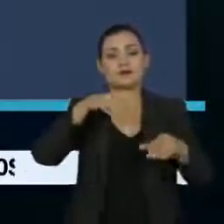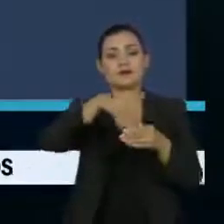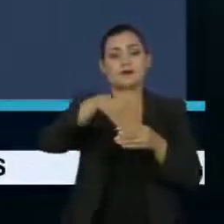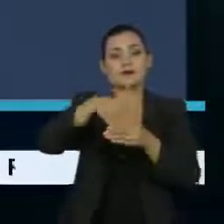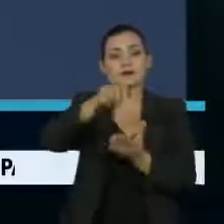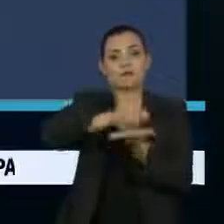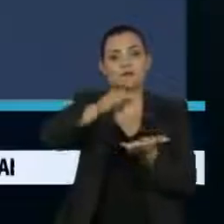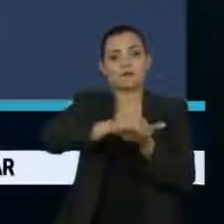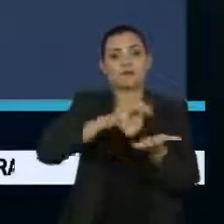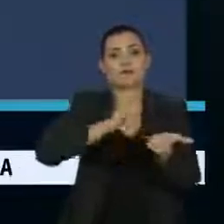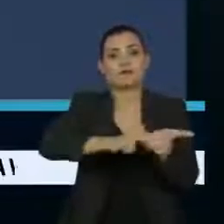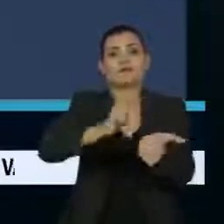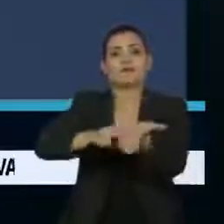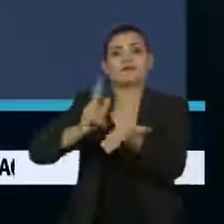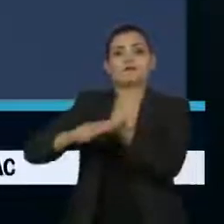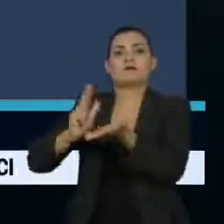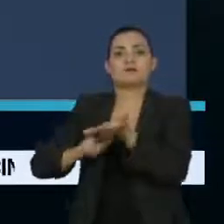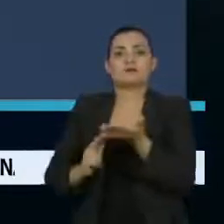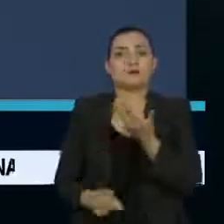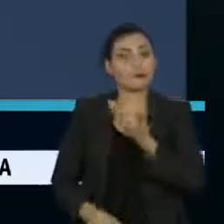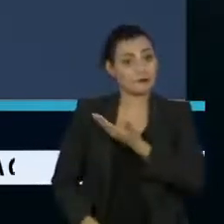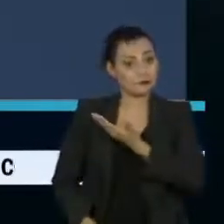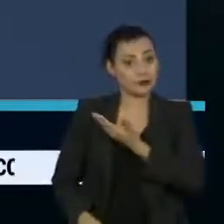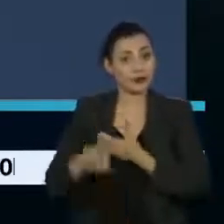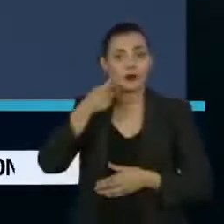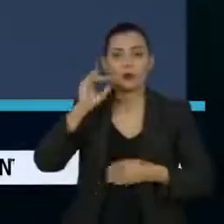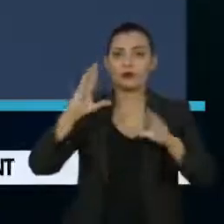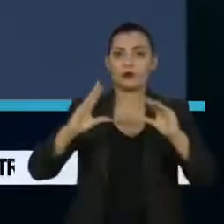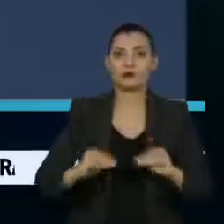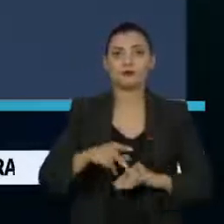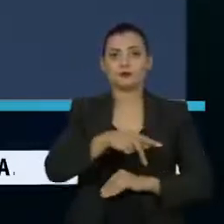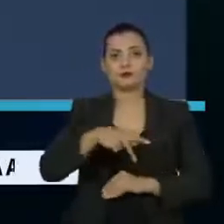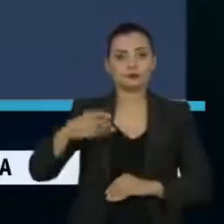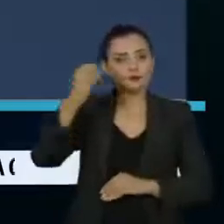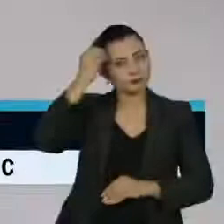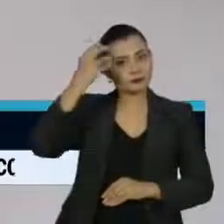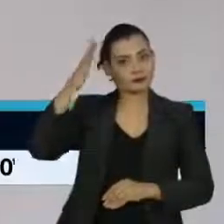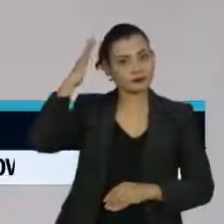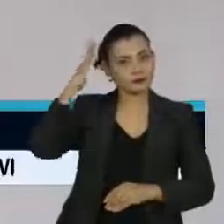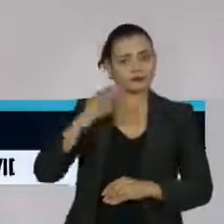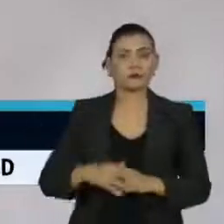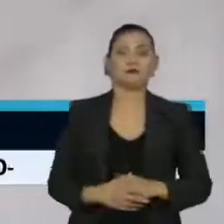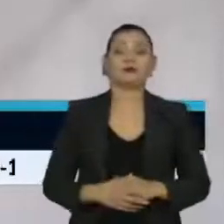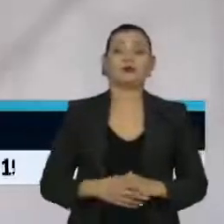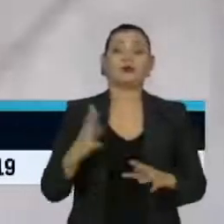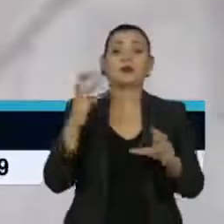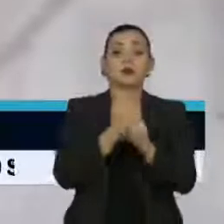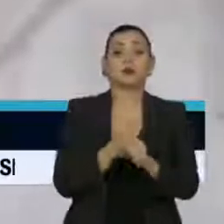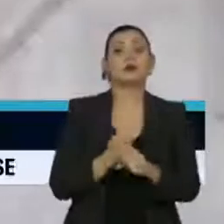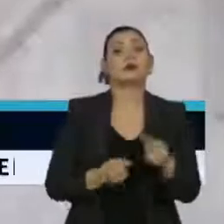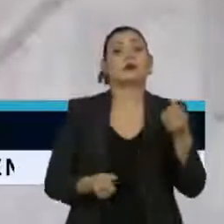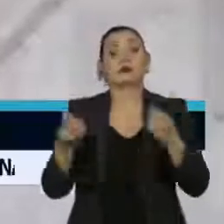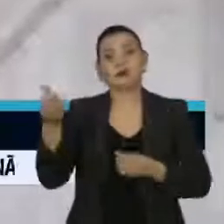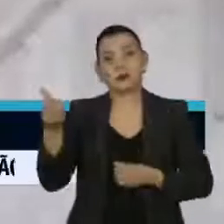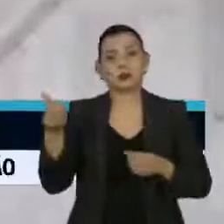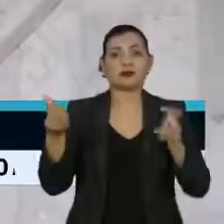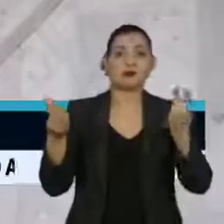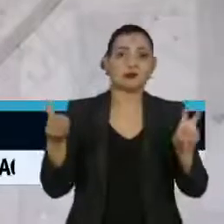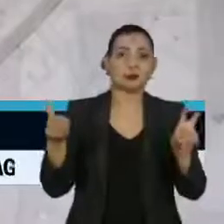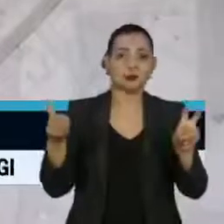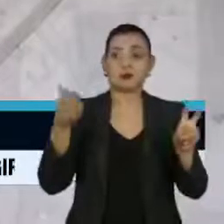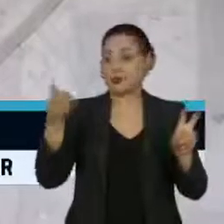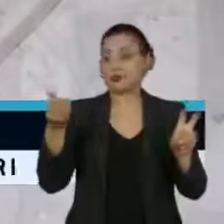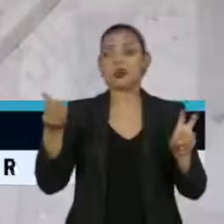por escrito. O último foi publicado ontem à noite pelo presidente da corte, Luiz Fux. O placar ficou em 6-5 contra